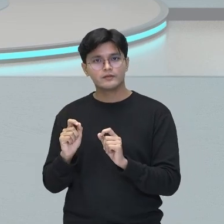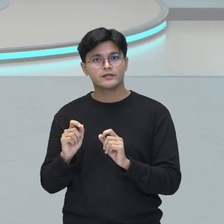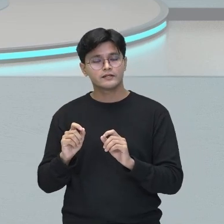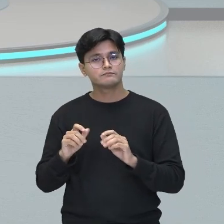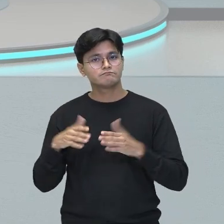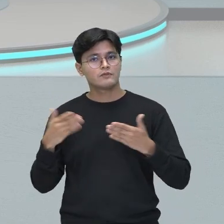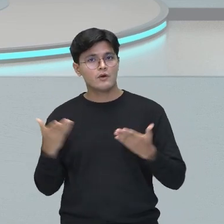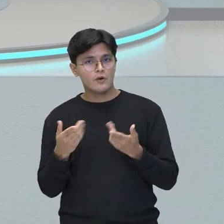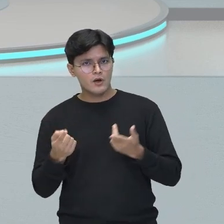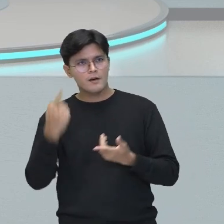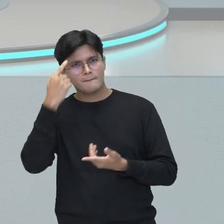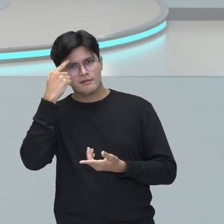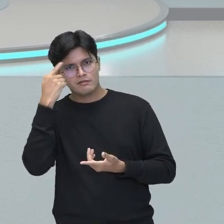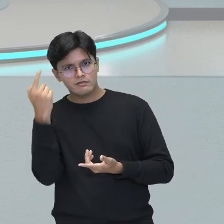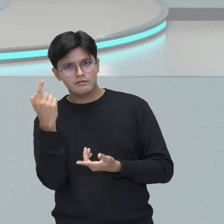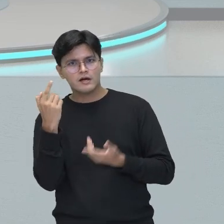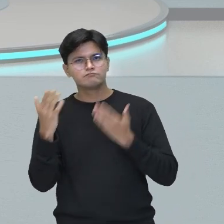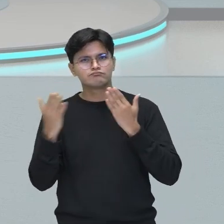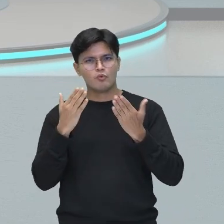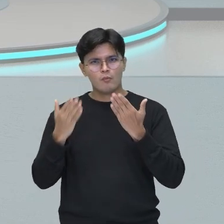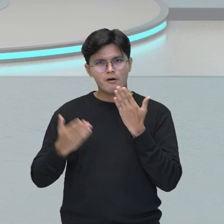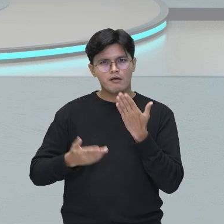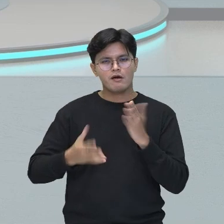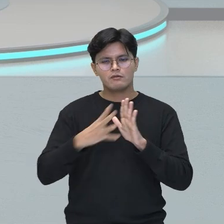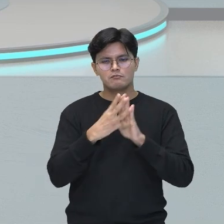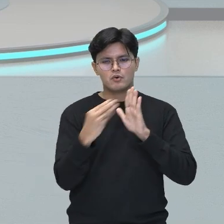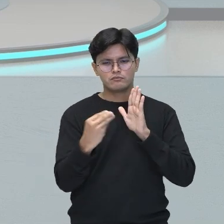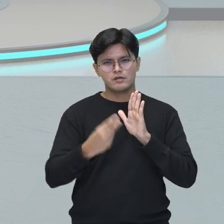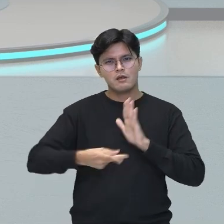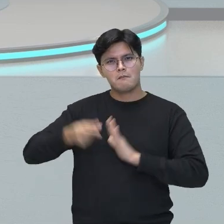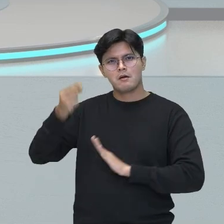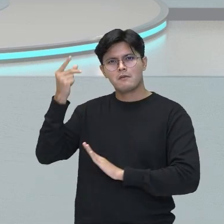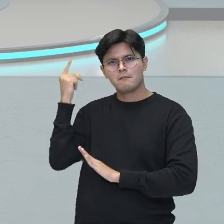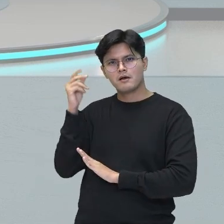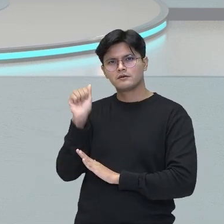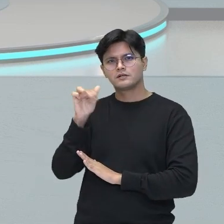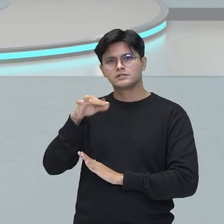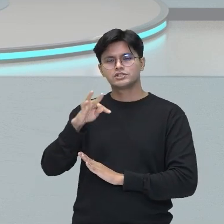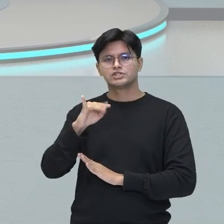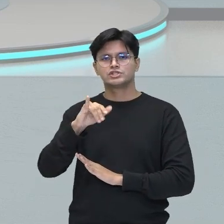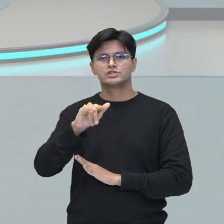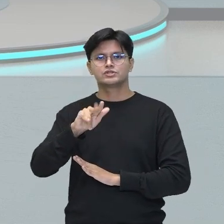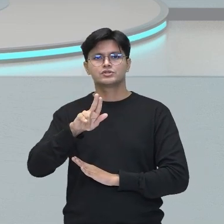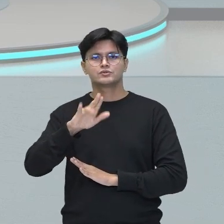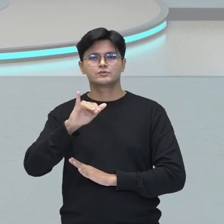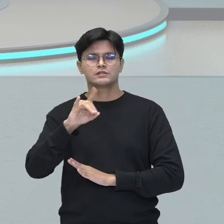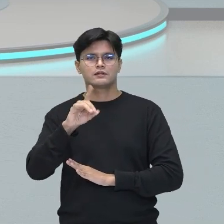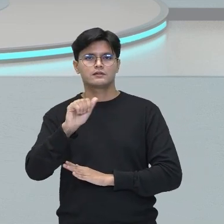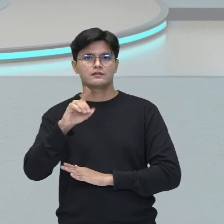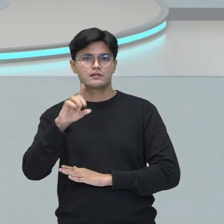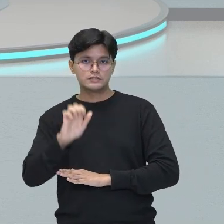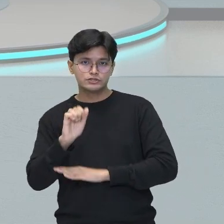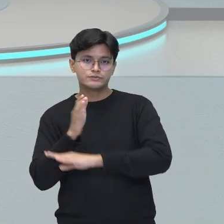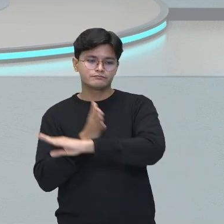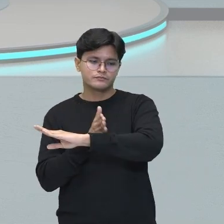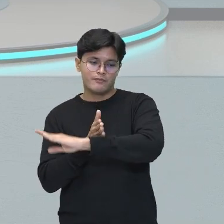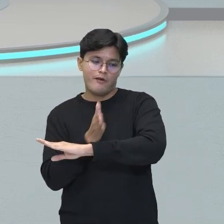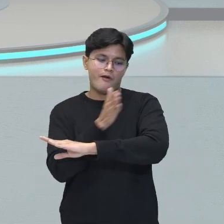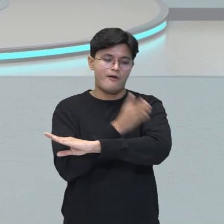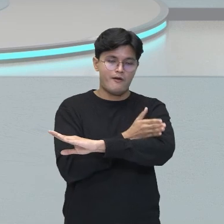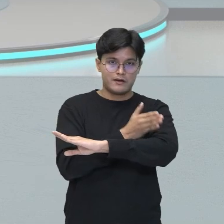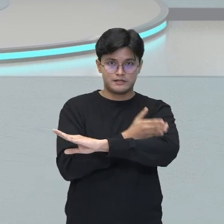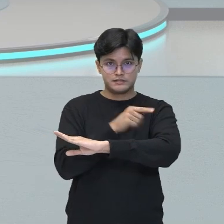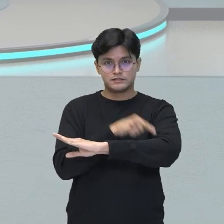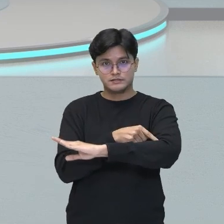o modelo clássico muito na antiguidade né vamos passar pela idade M vão na antiguidade Buscar